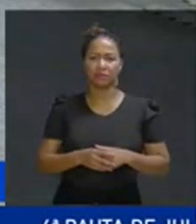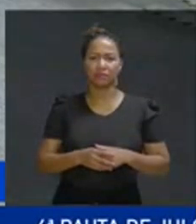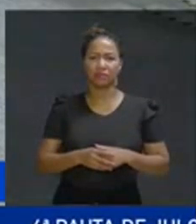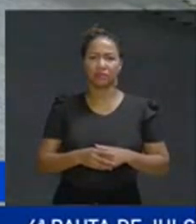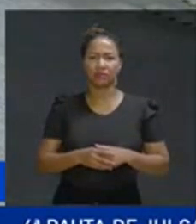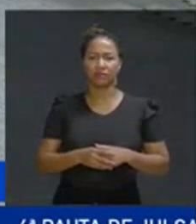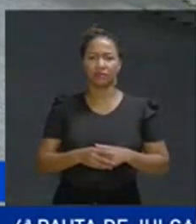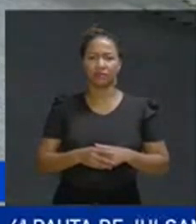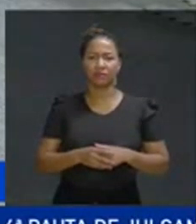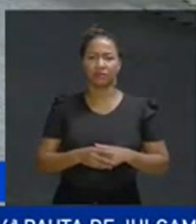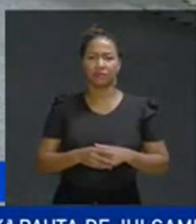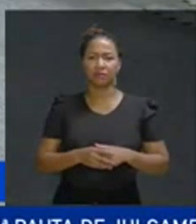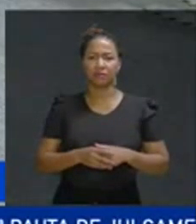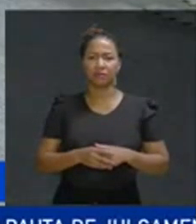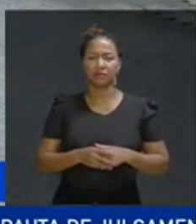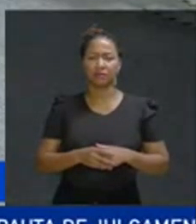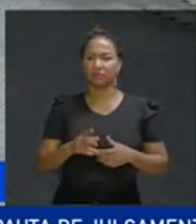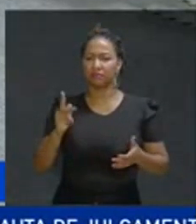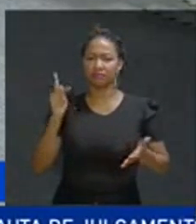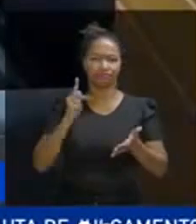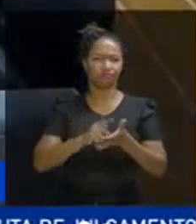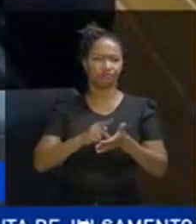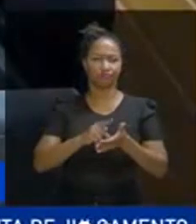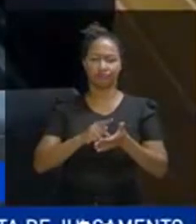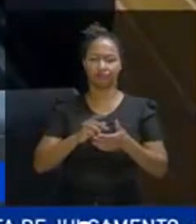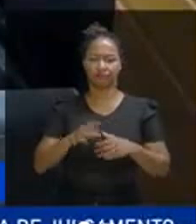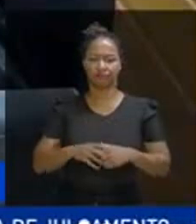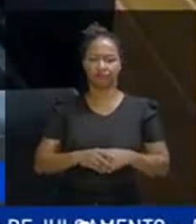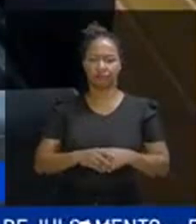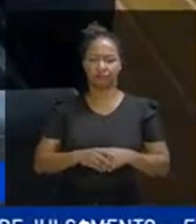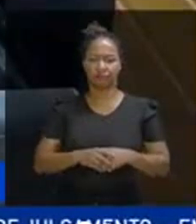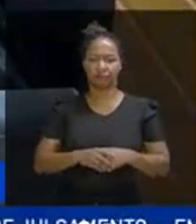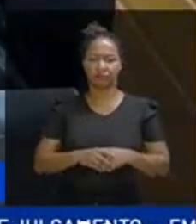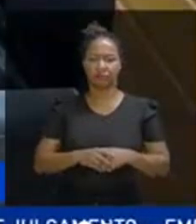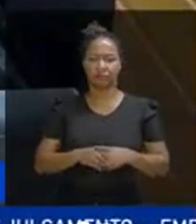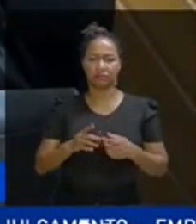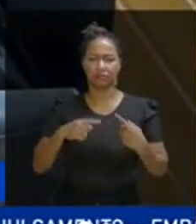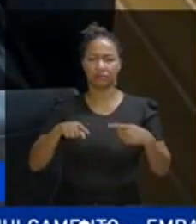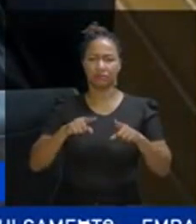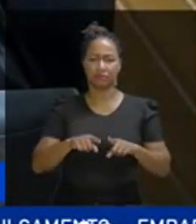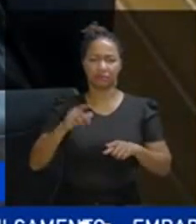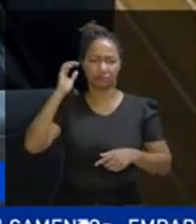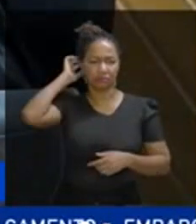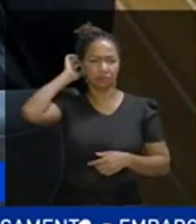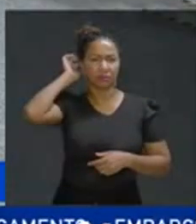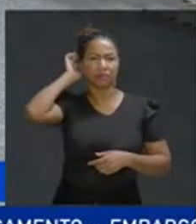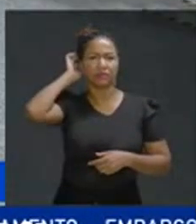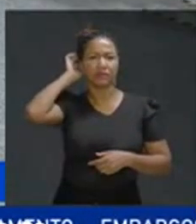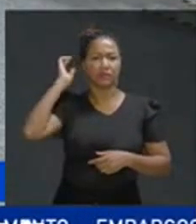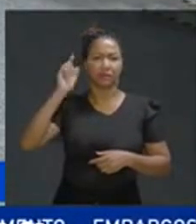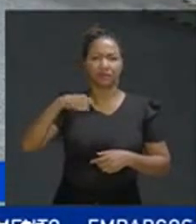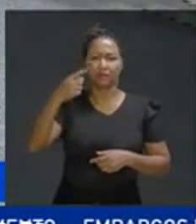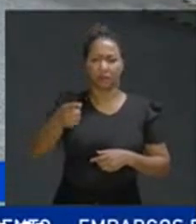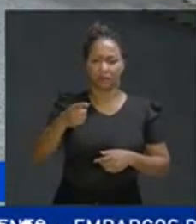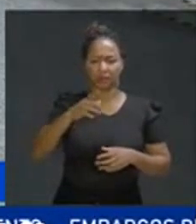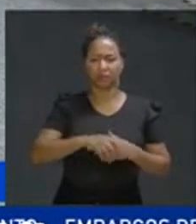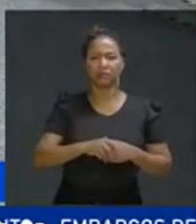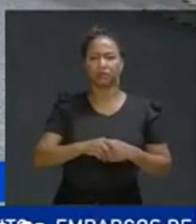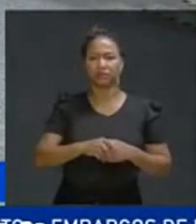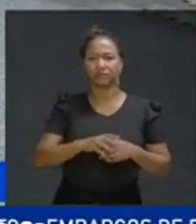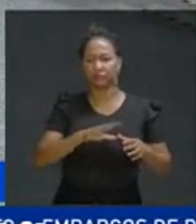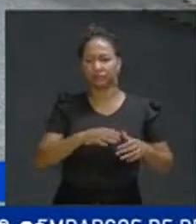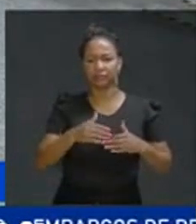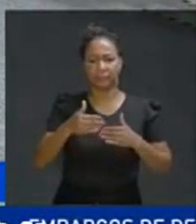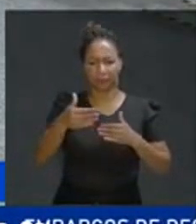Não, Excelência, realmente creio que tem então, certo eu posso equívoco. Incluir na próxima sessão? Pode, por